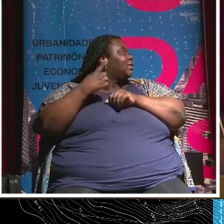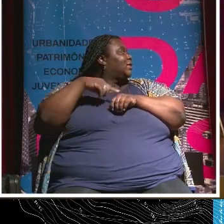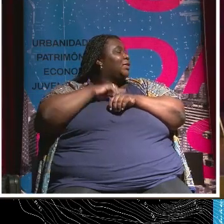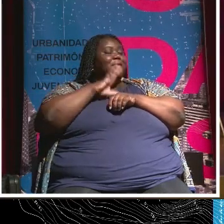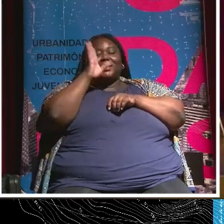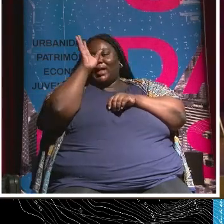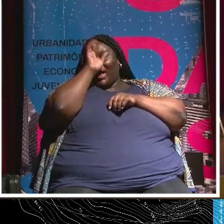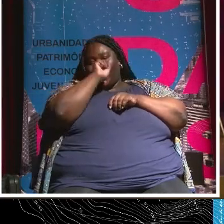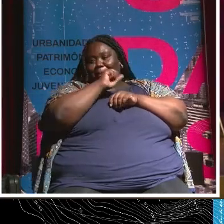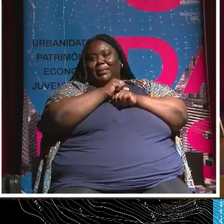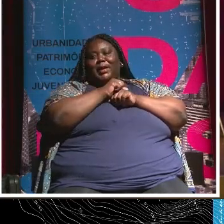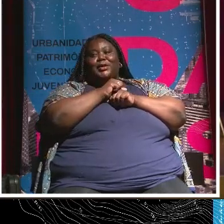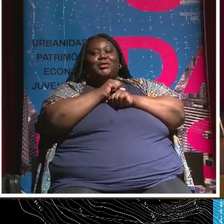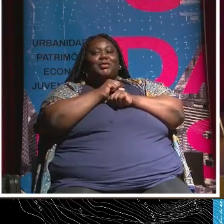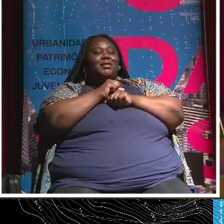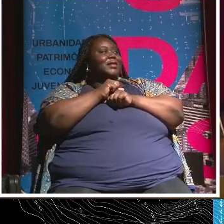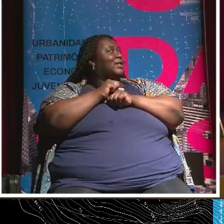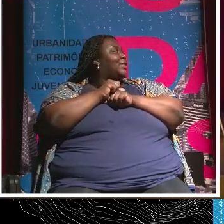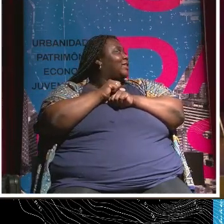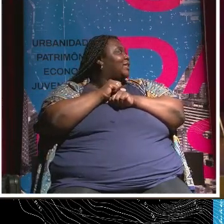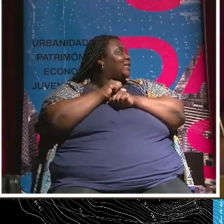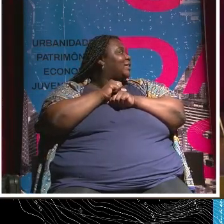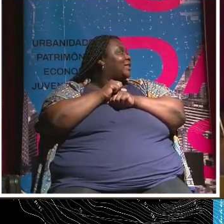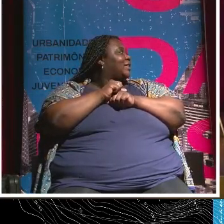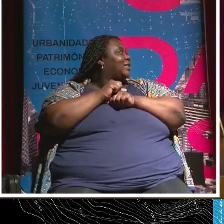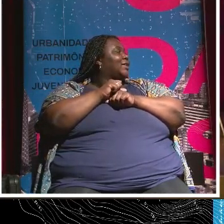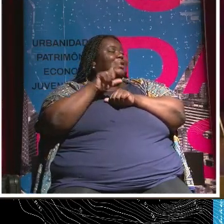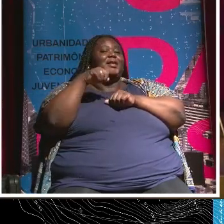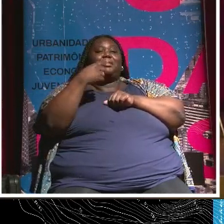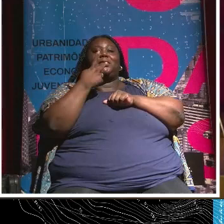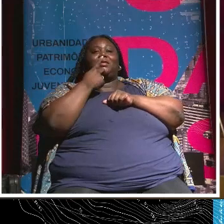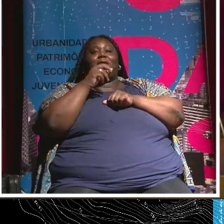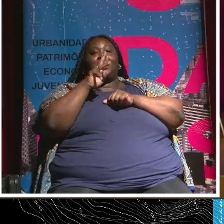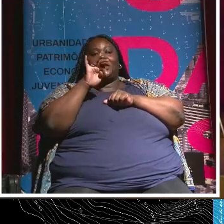aprende, né? Como diz depois da fala da Roberta,